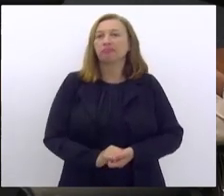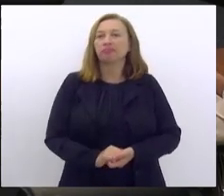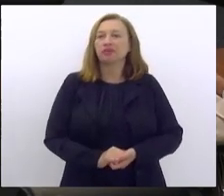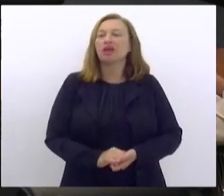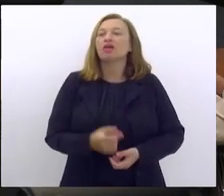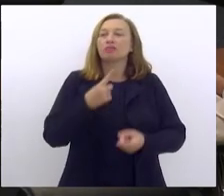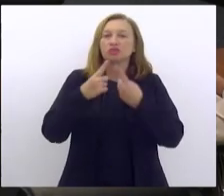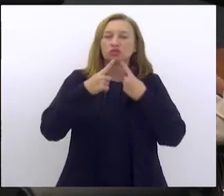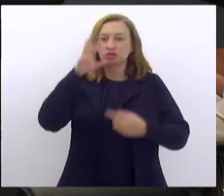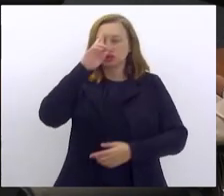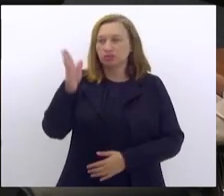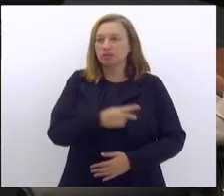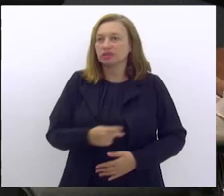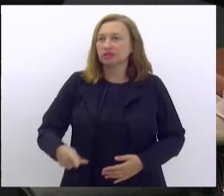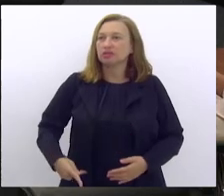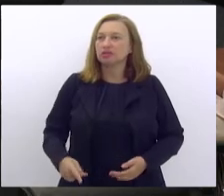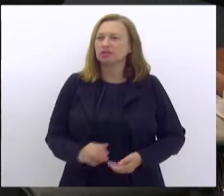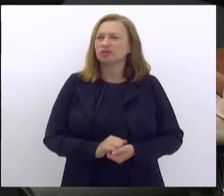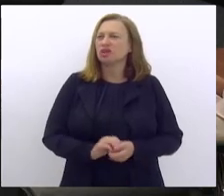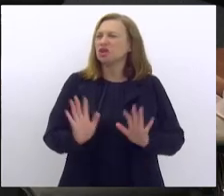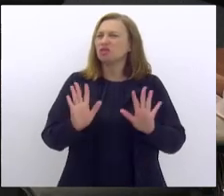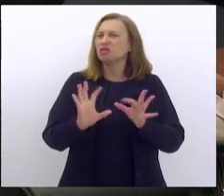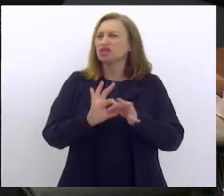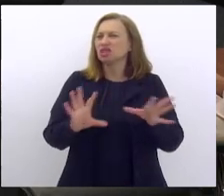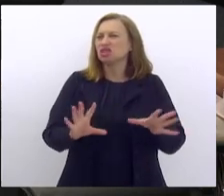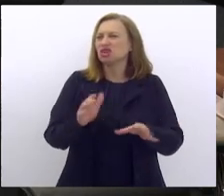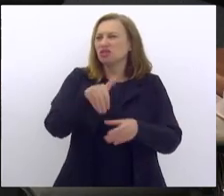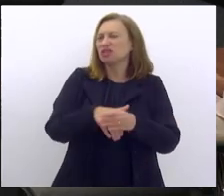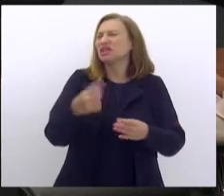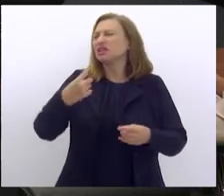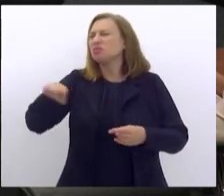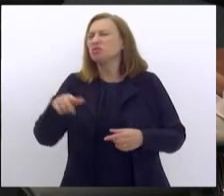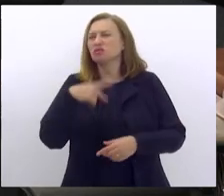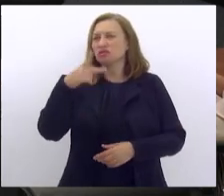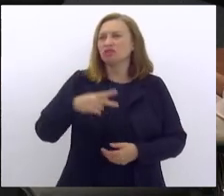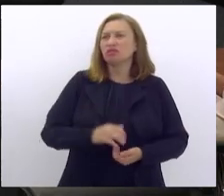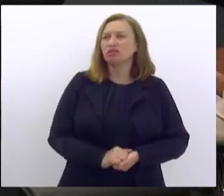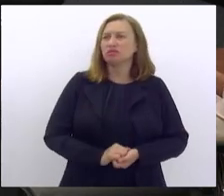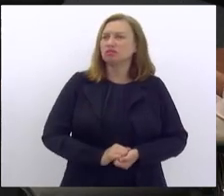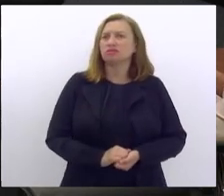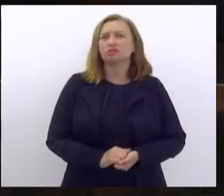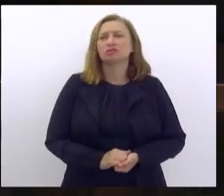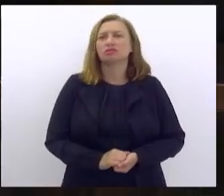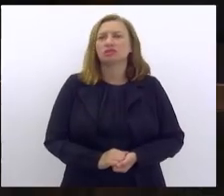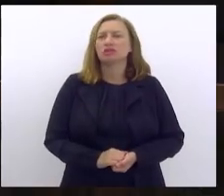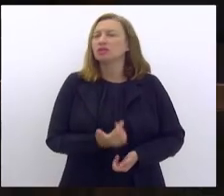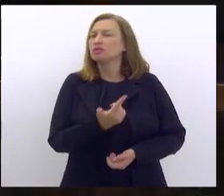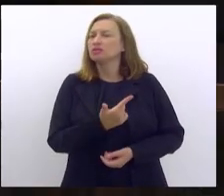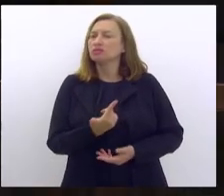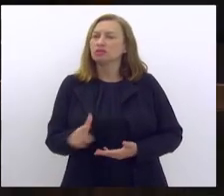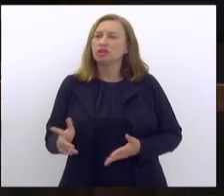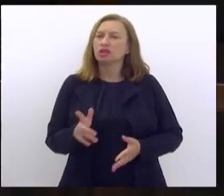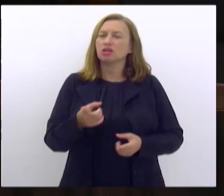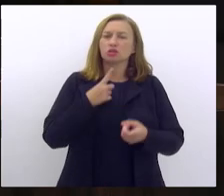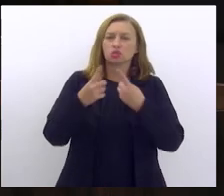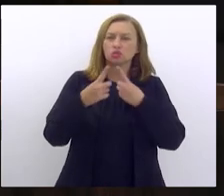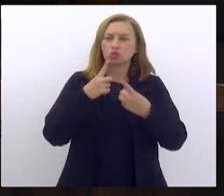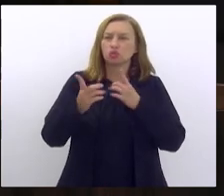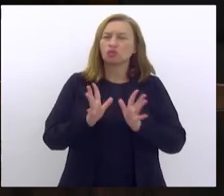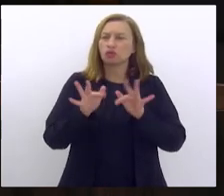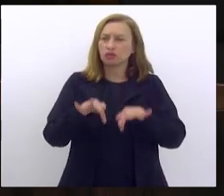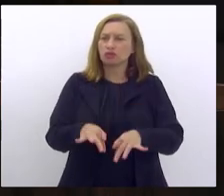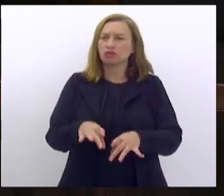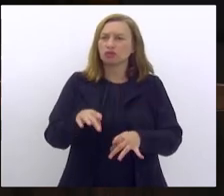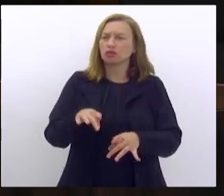Para discutir, presidente. Para discutir. Eu vou deixar votar, depois eu discuto. Bom, obrigado. Não havendo quem queira discutir, encerrada